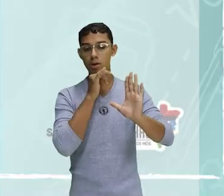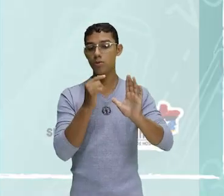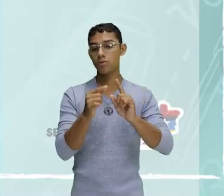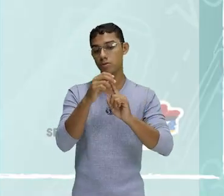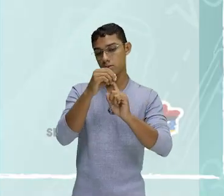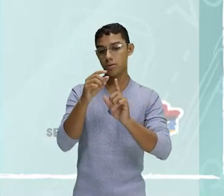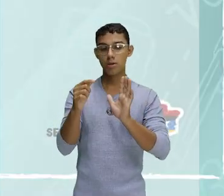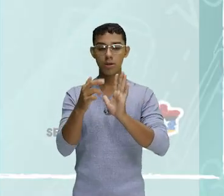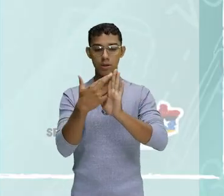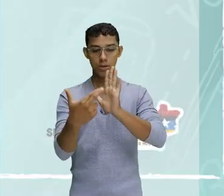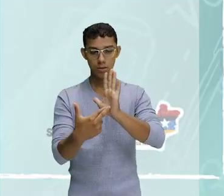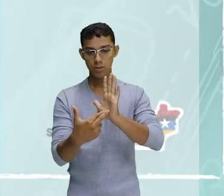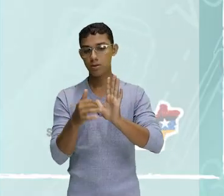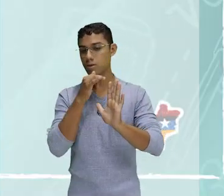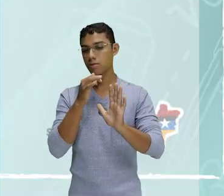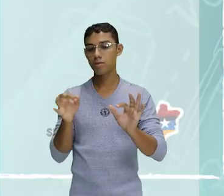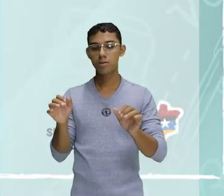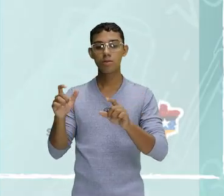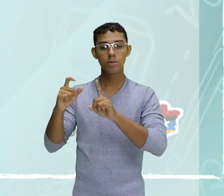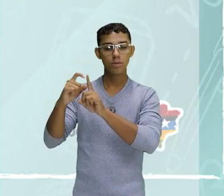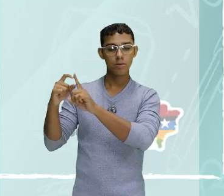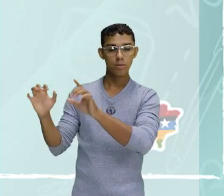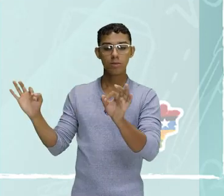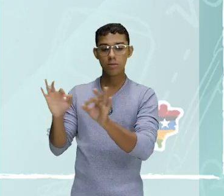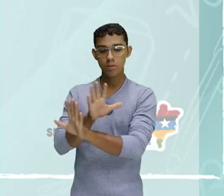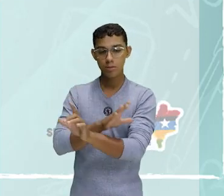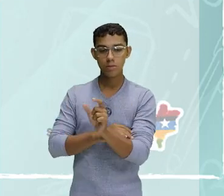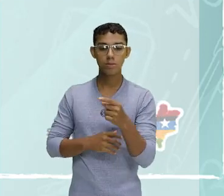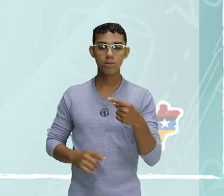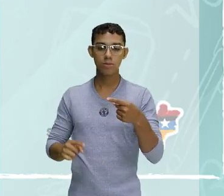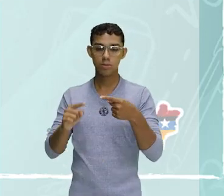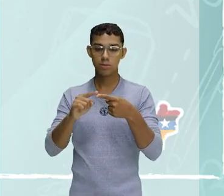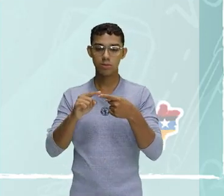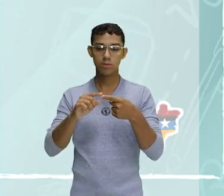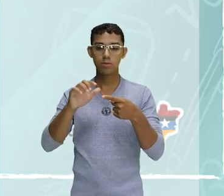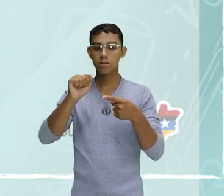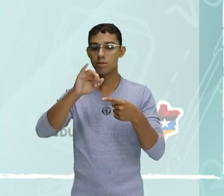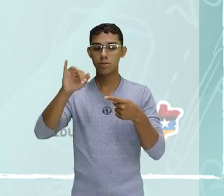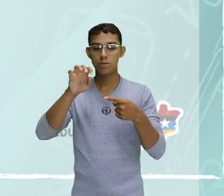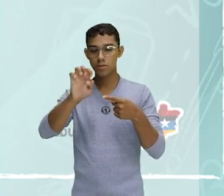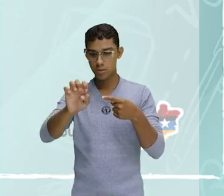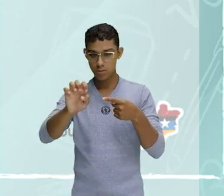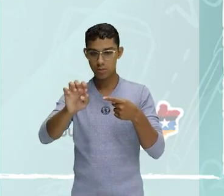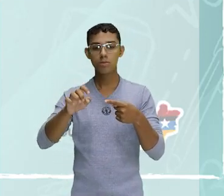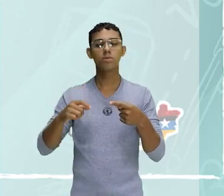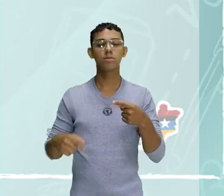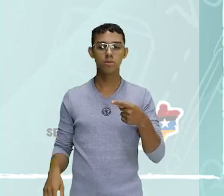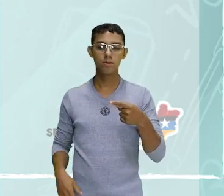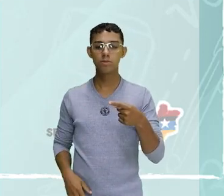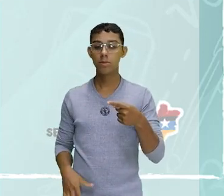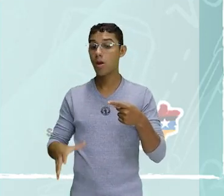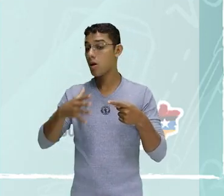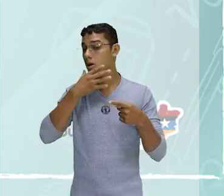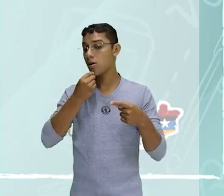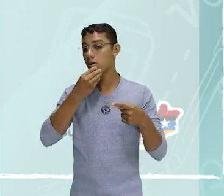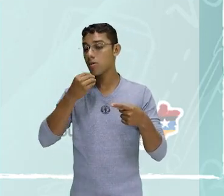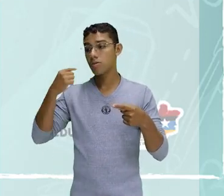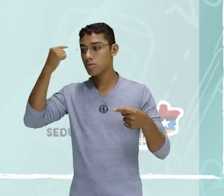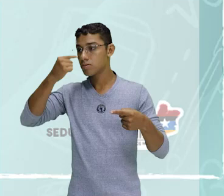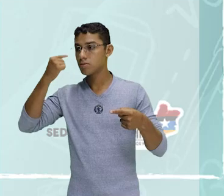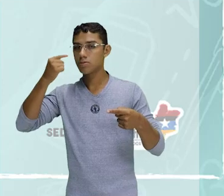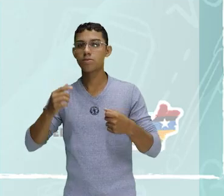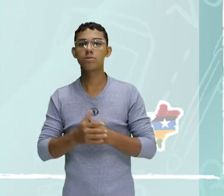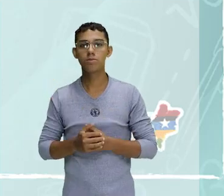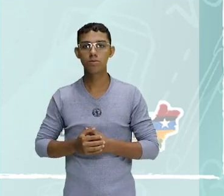regras é que palavras terminadas em ADI, A-J-E, são masculinas em